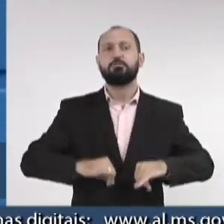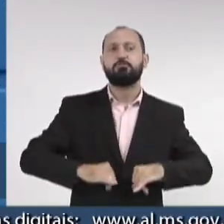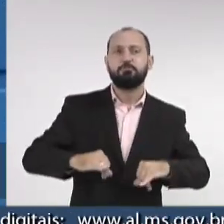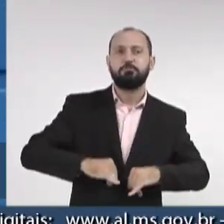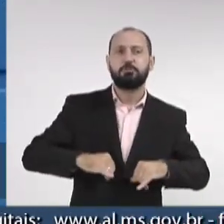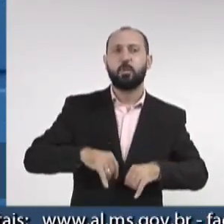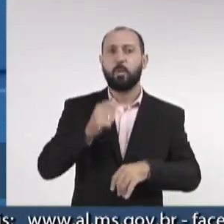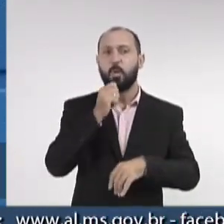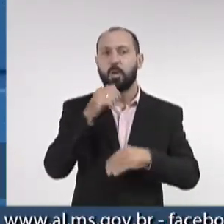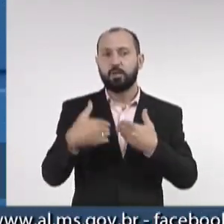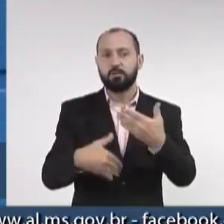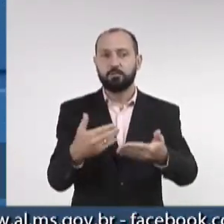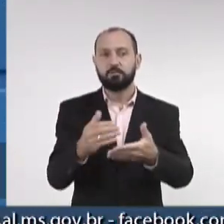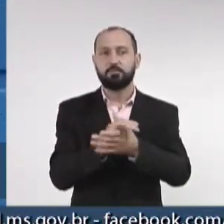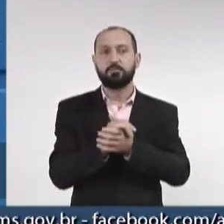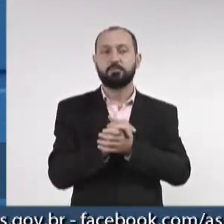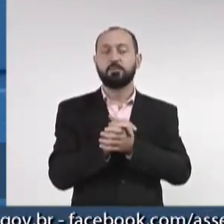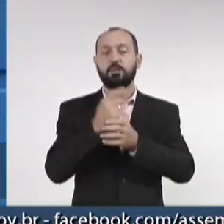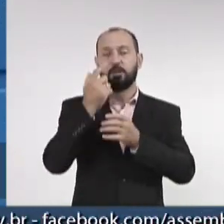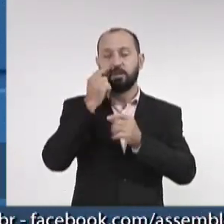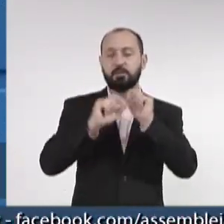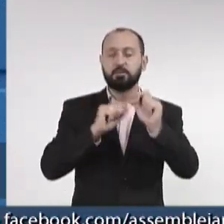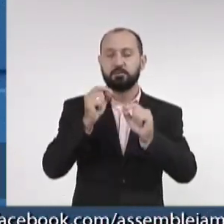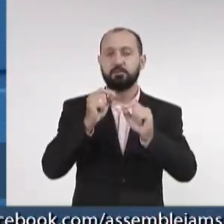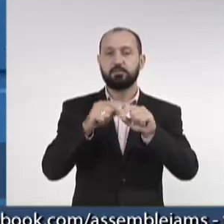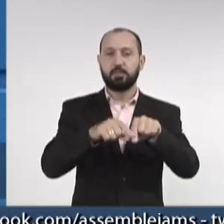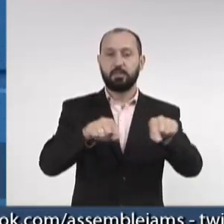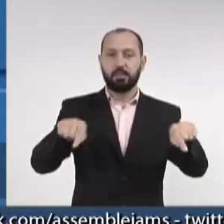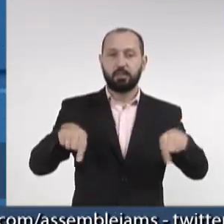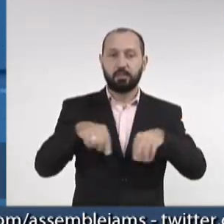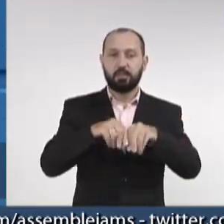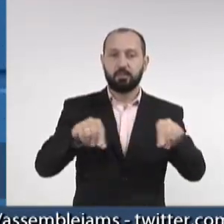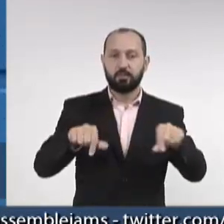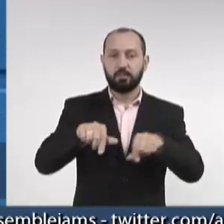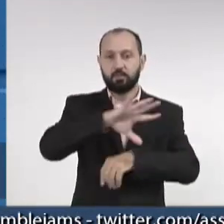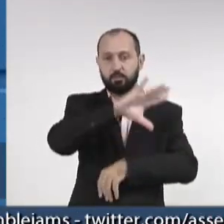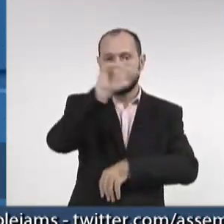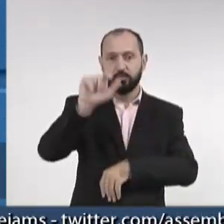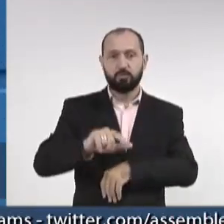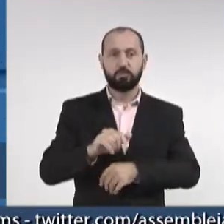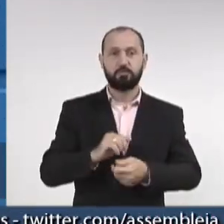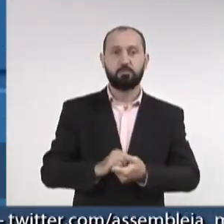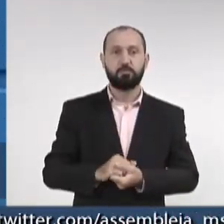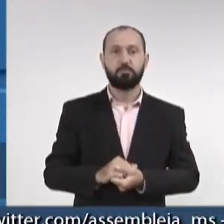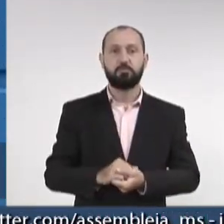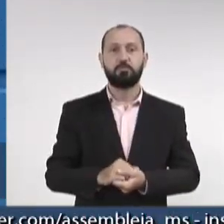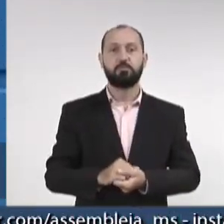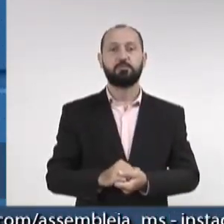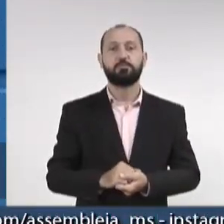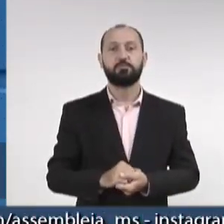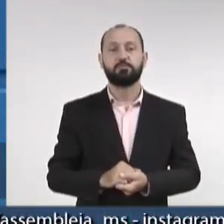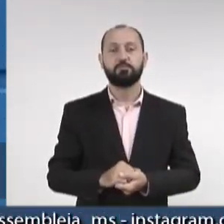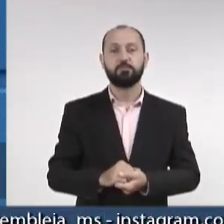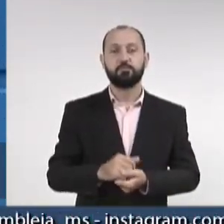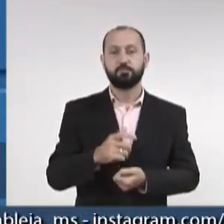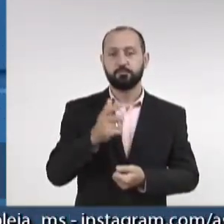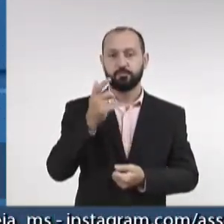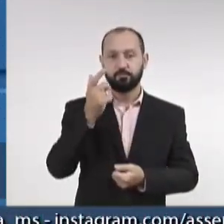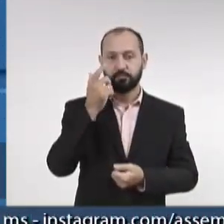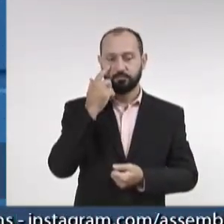no CIMI um incitador de invasões, de crime dentro do nosso estado de Mato Grosso do